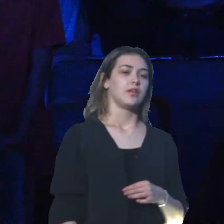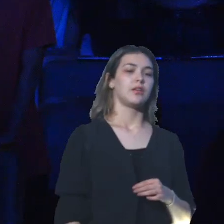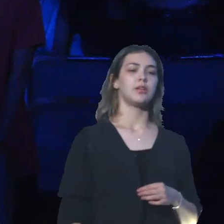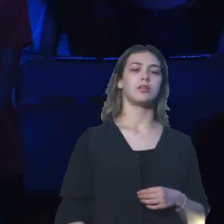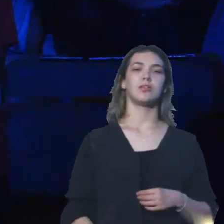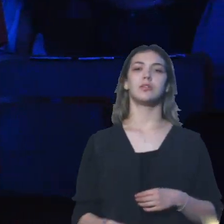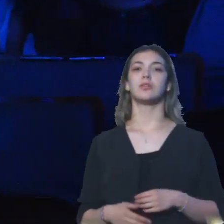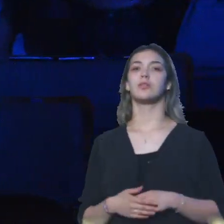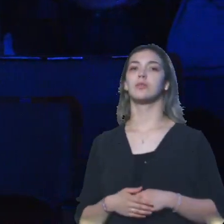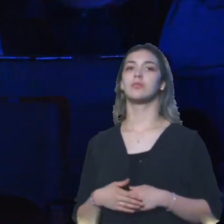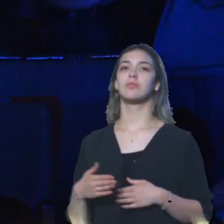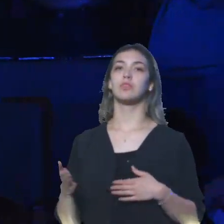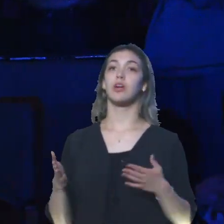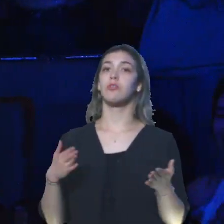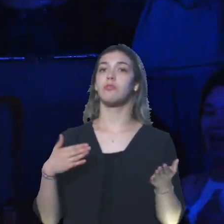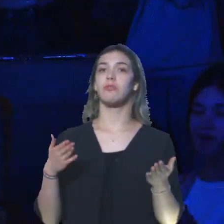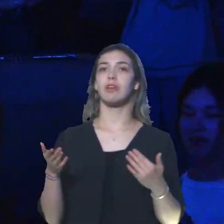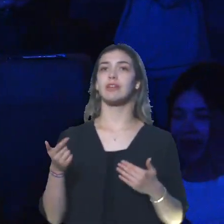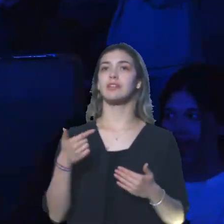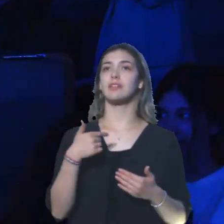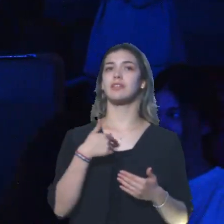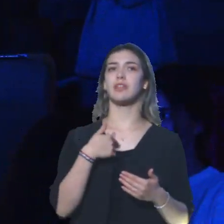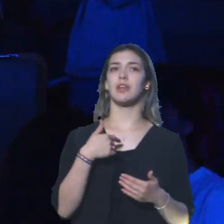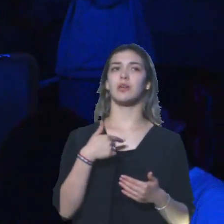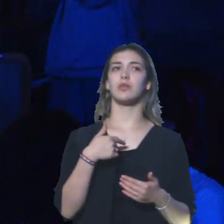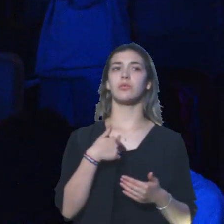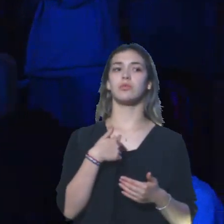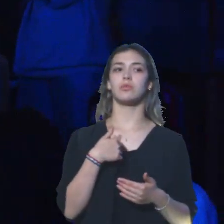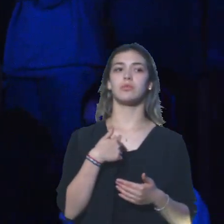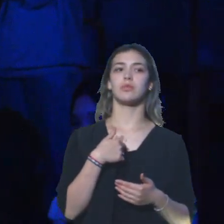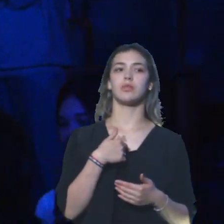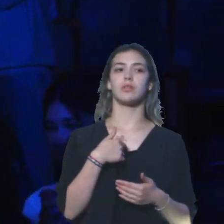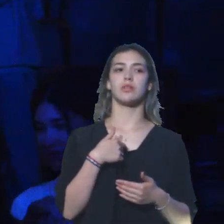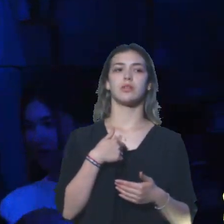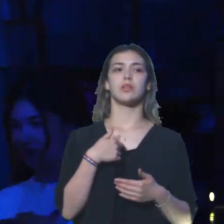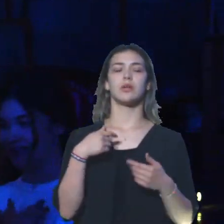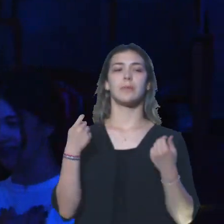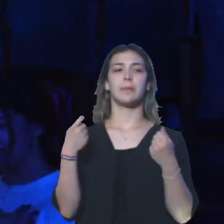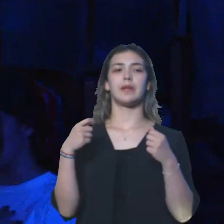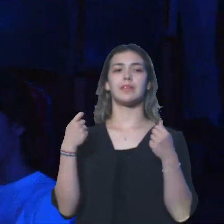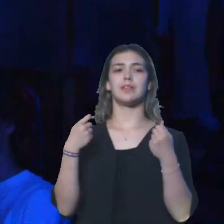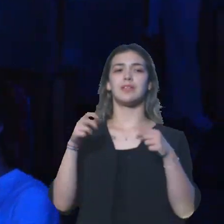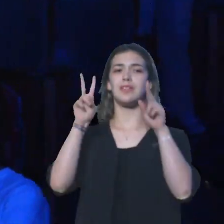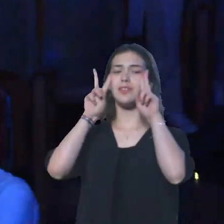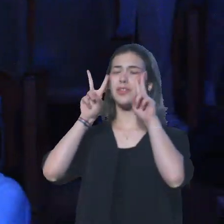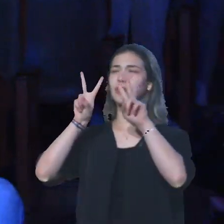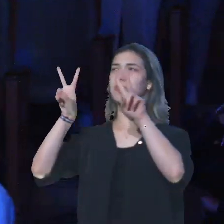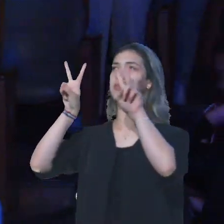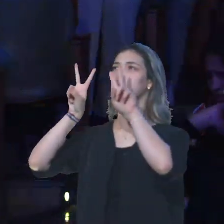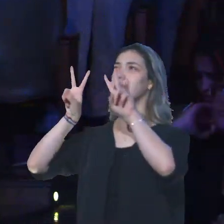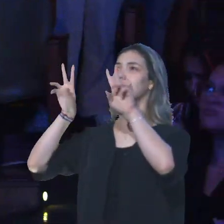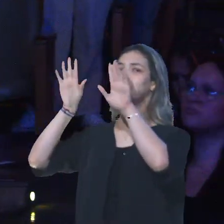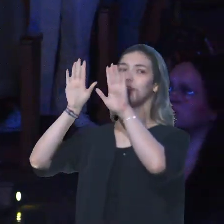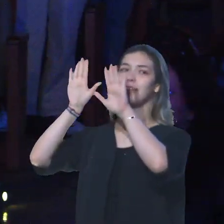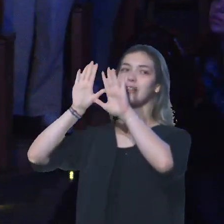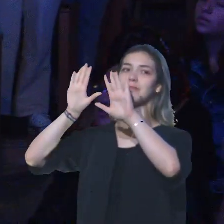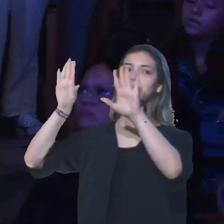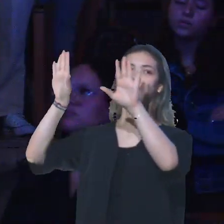Talvez eu seja muito racional e eu preciso realmente ver o céu abrir para sentir a sua presença.